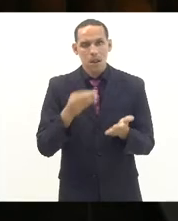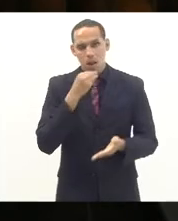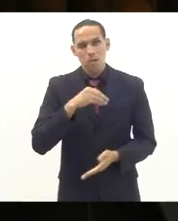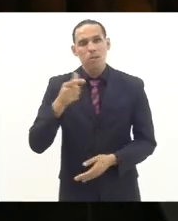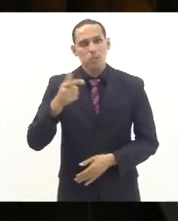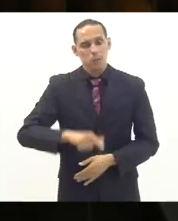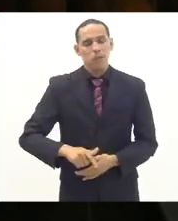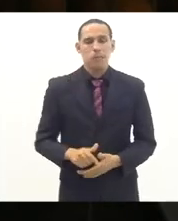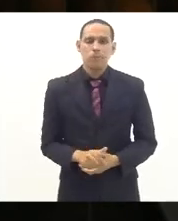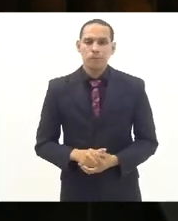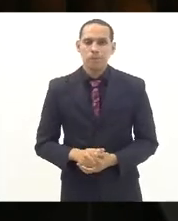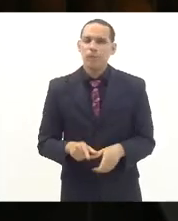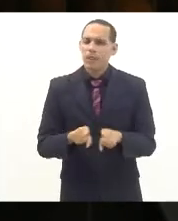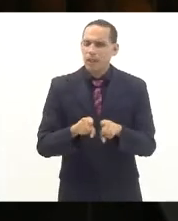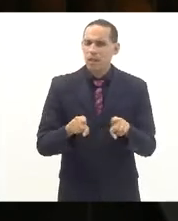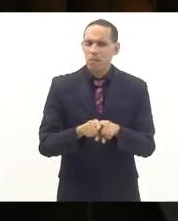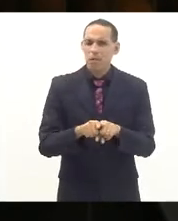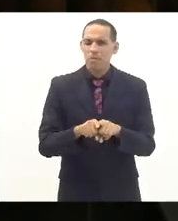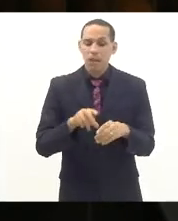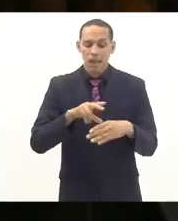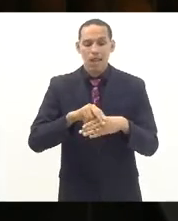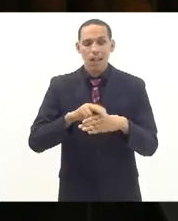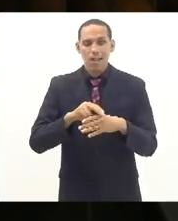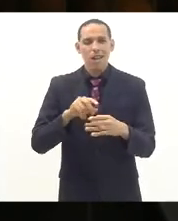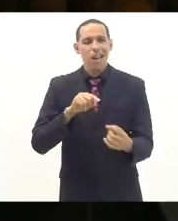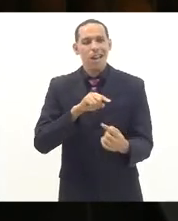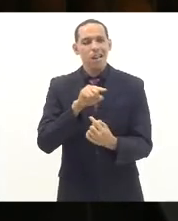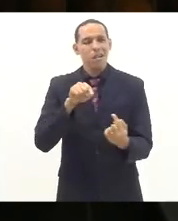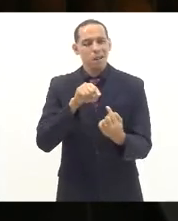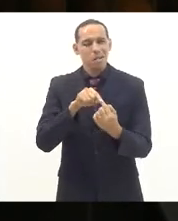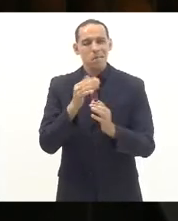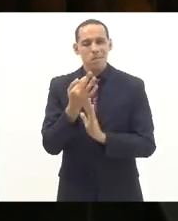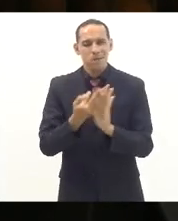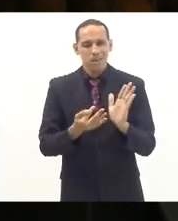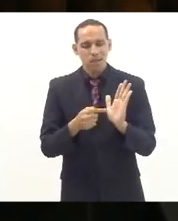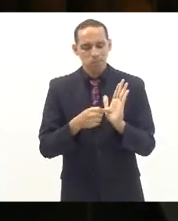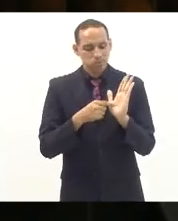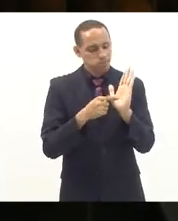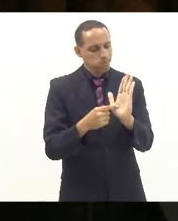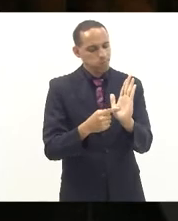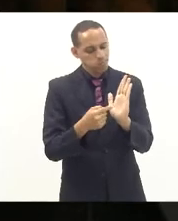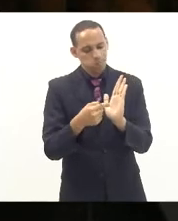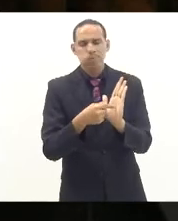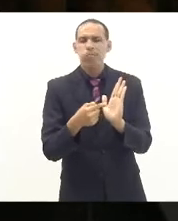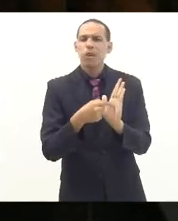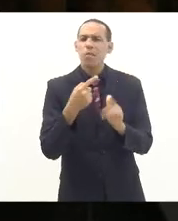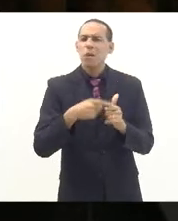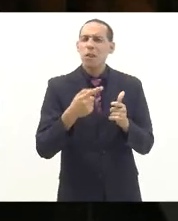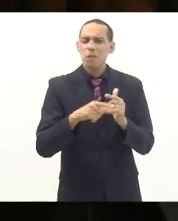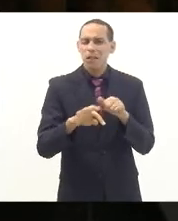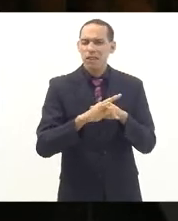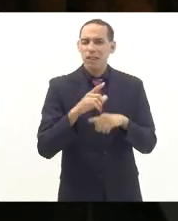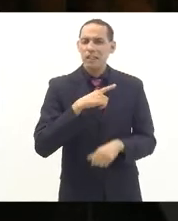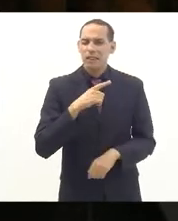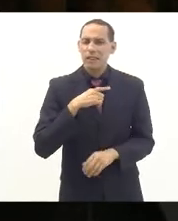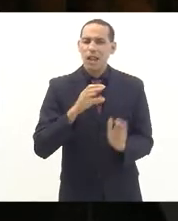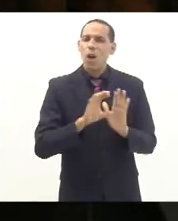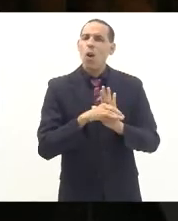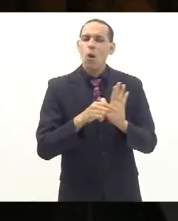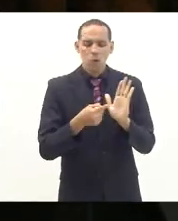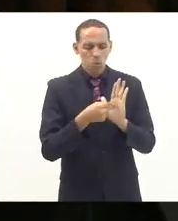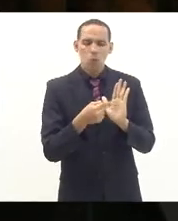Vale ressaltar também que o anexo 1 anexo de metas fiscais da forma apresentada tem um problema técnico e conceitual